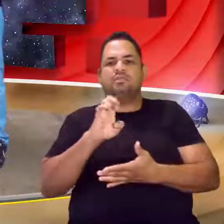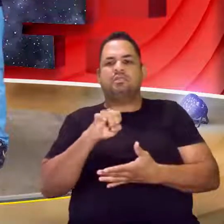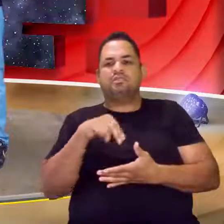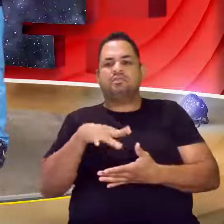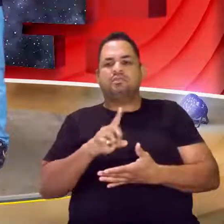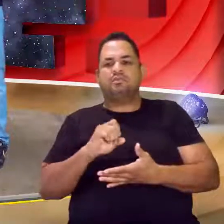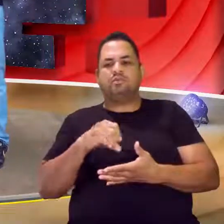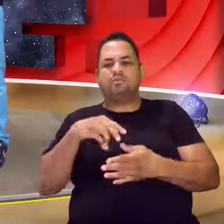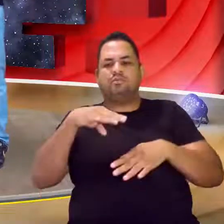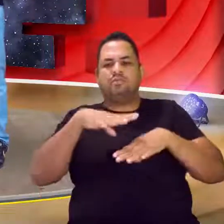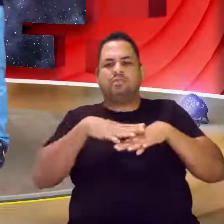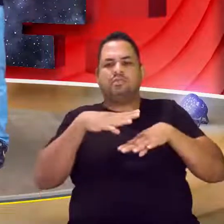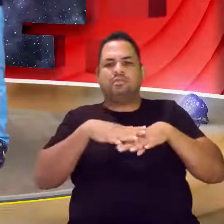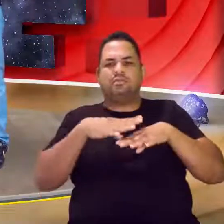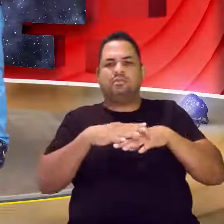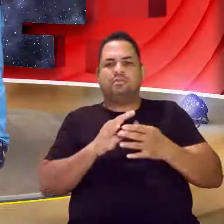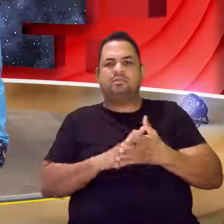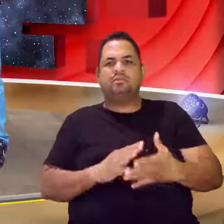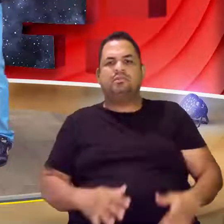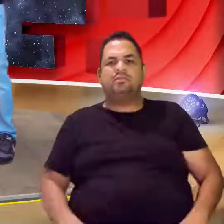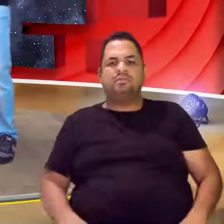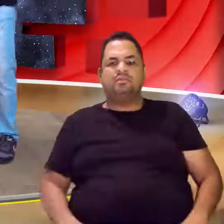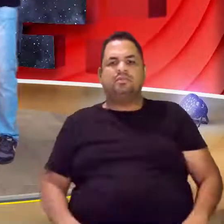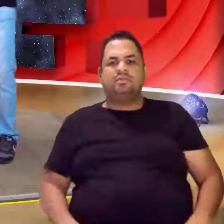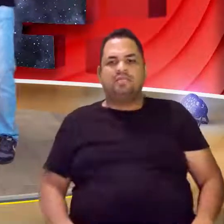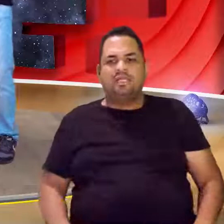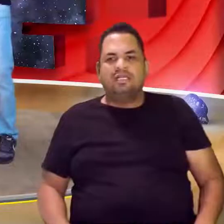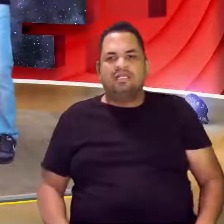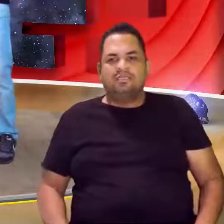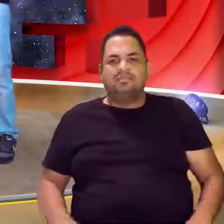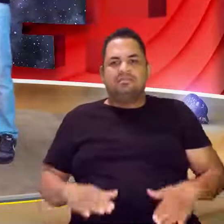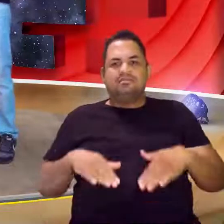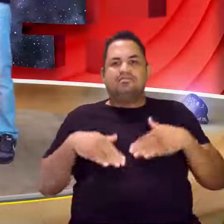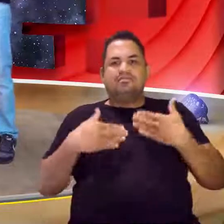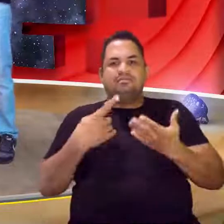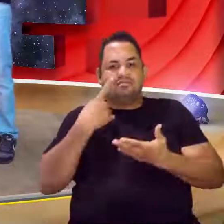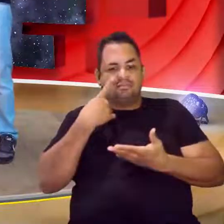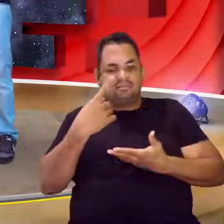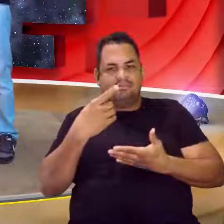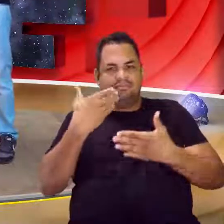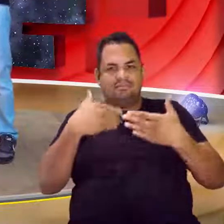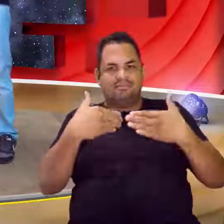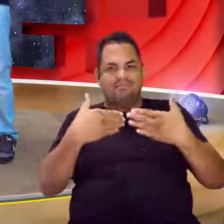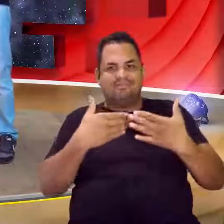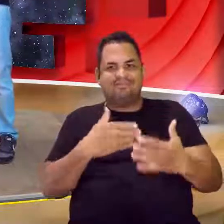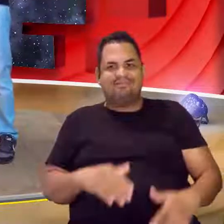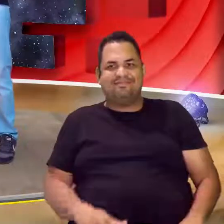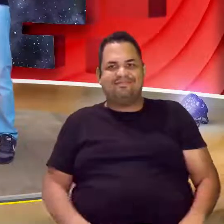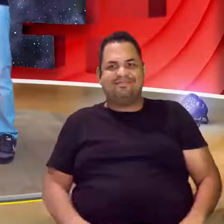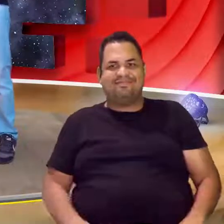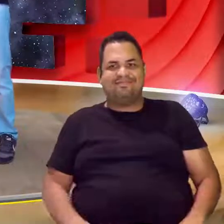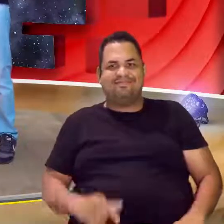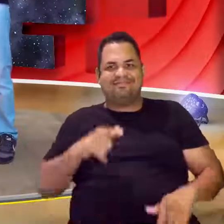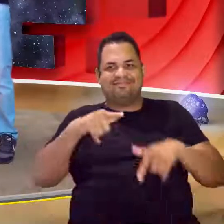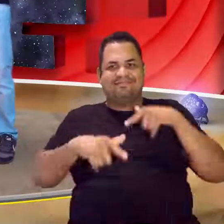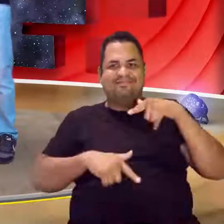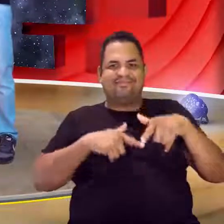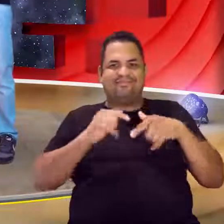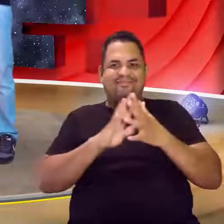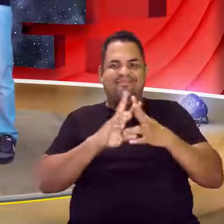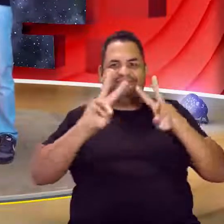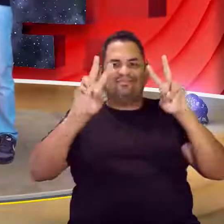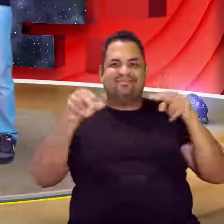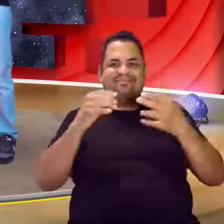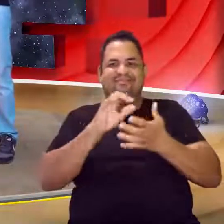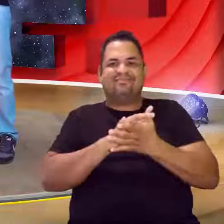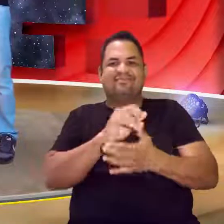etnomatemática. Né? A gente já tá Fabuloso, nessa historinha aí. Quando eu olhei a prova no passado, eu falei assim, uau, Aham. trabalhamos esses assuntos